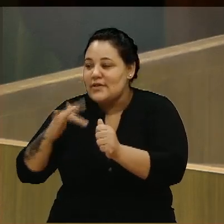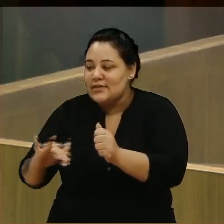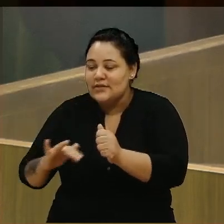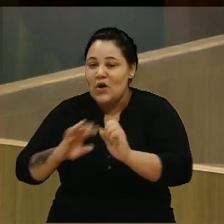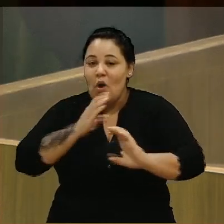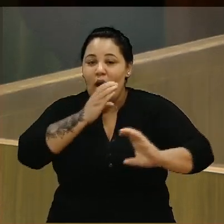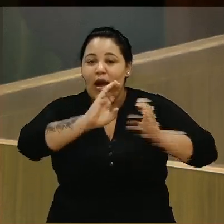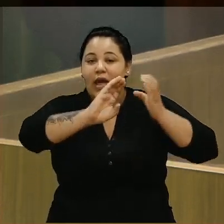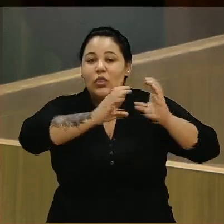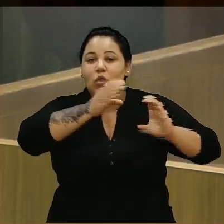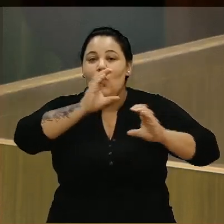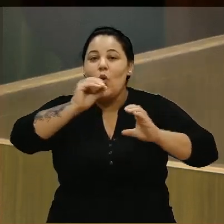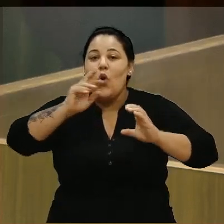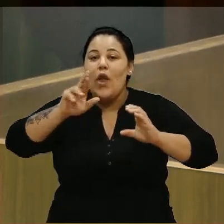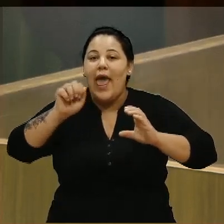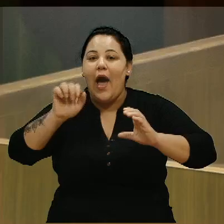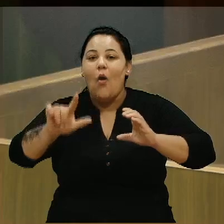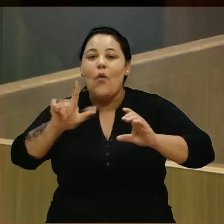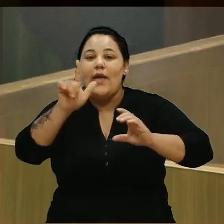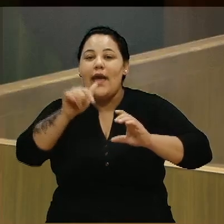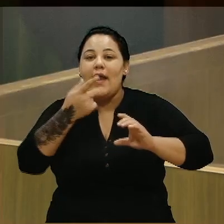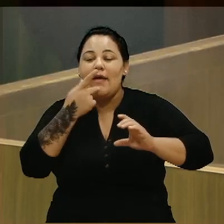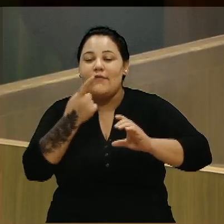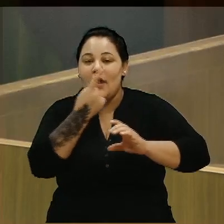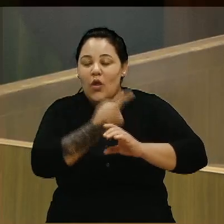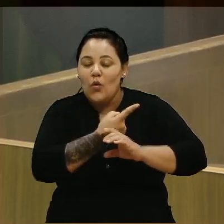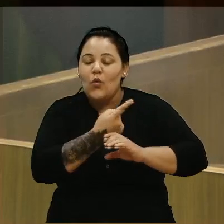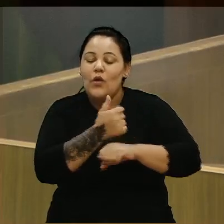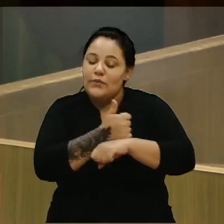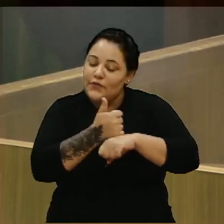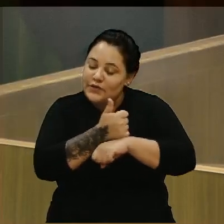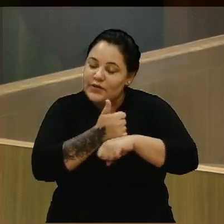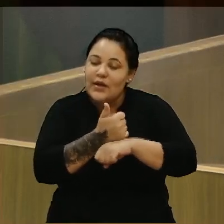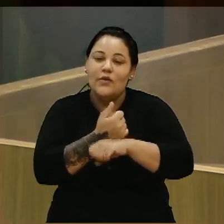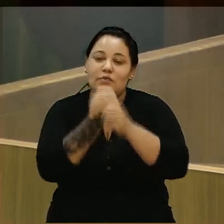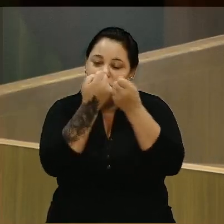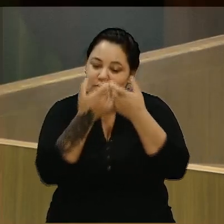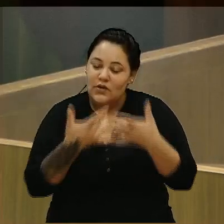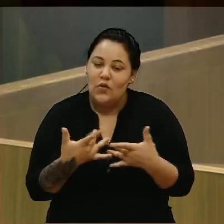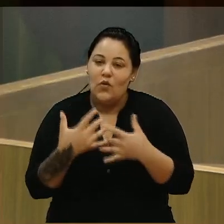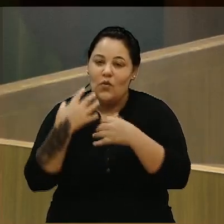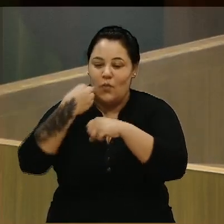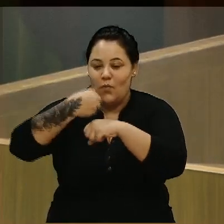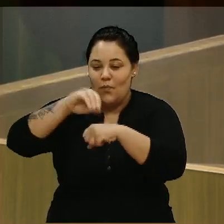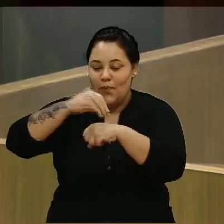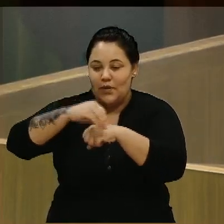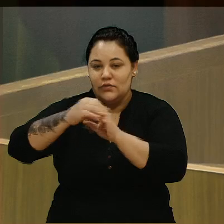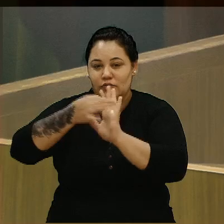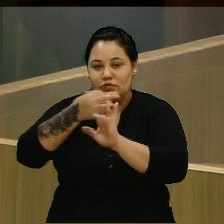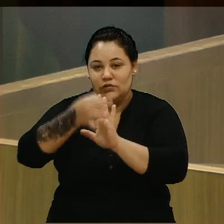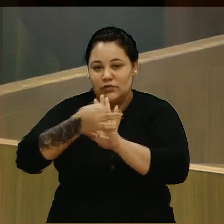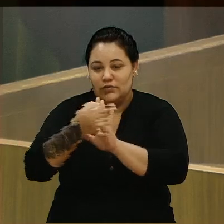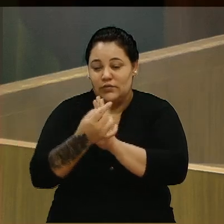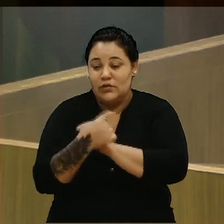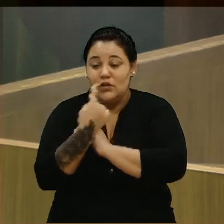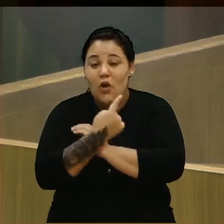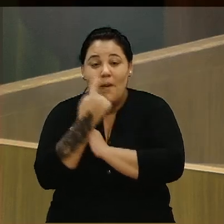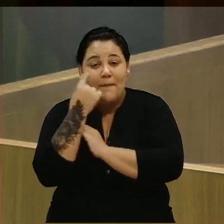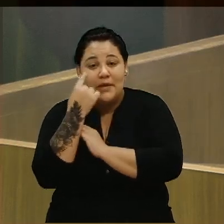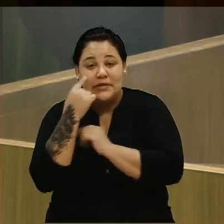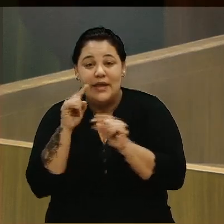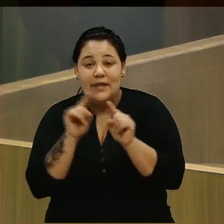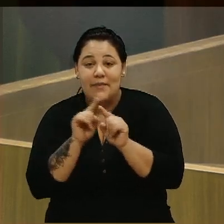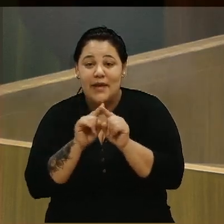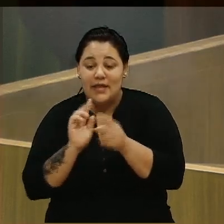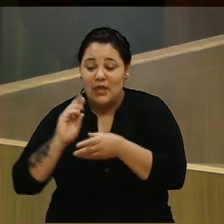nós conversamos sobre isso e ela trouxe essa questão e essa sugestão de que a gente pensasse também no